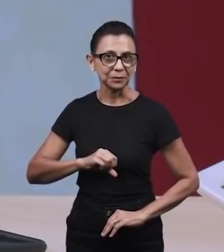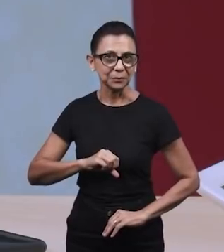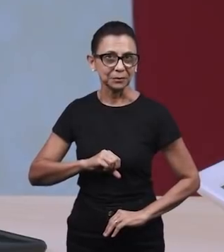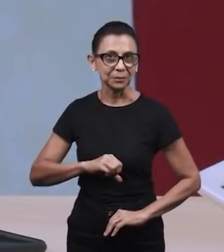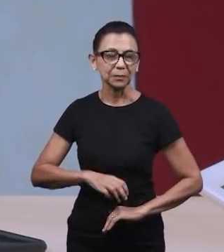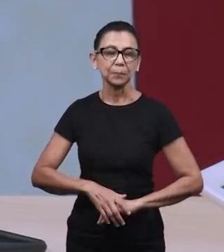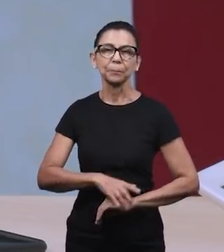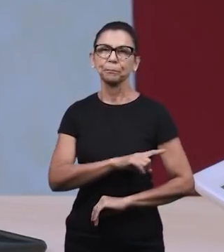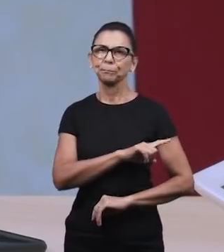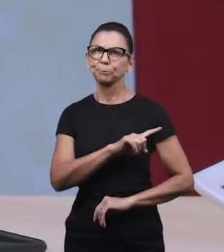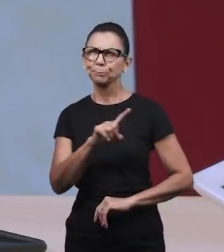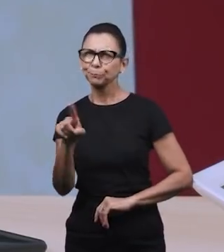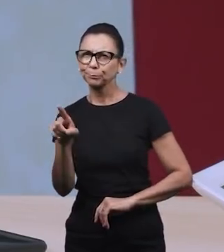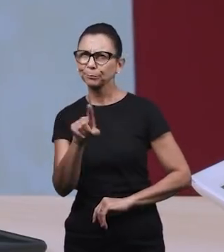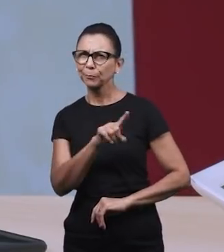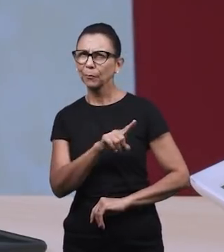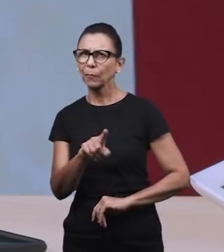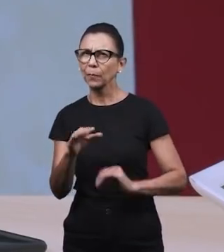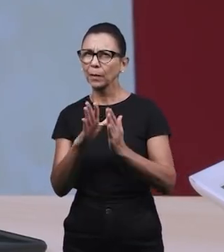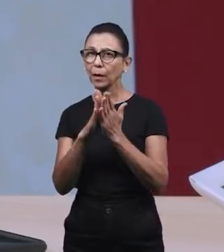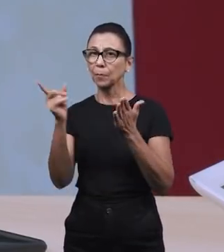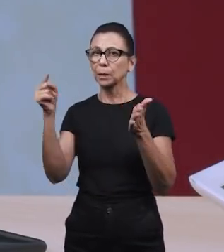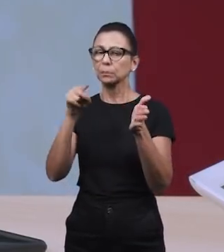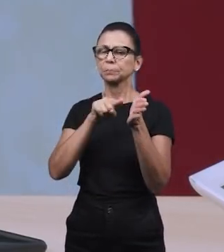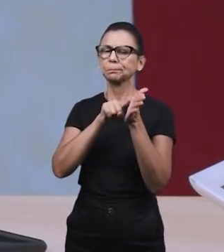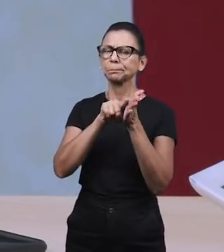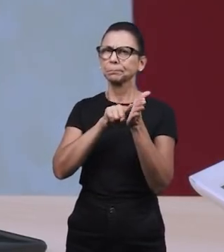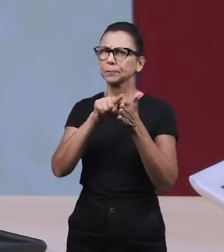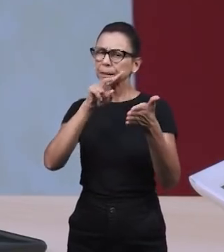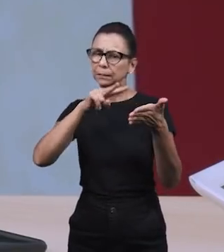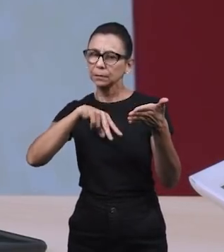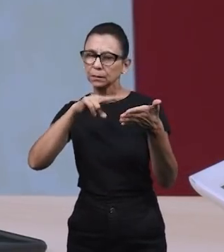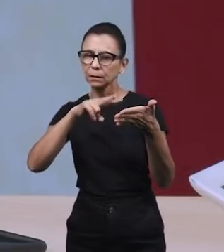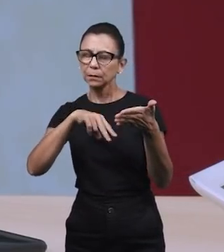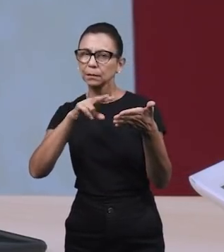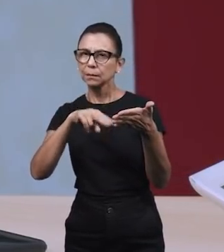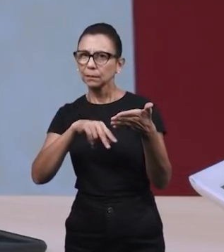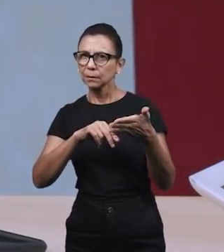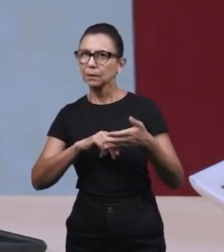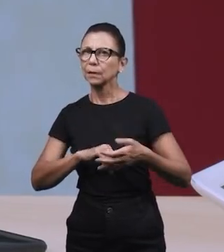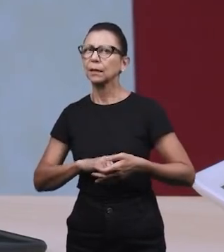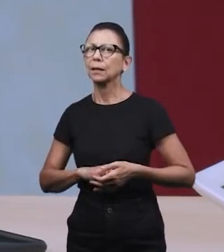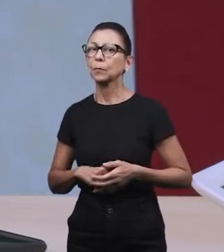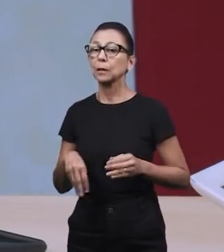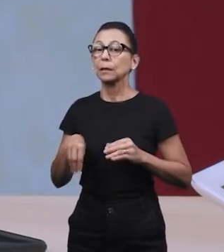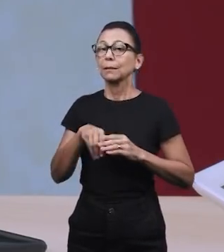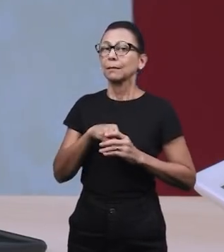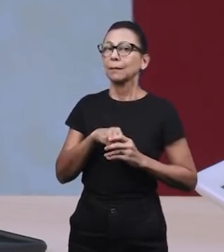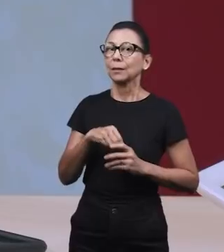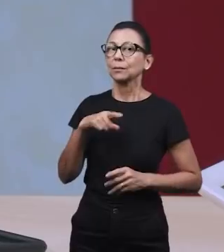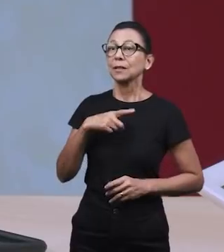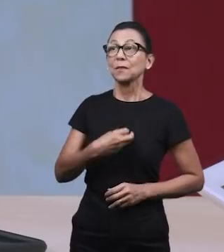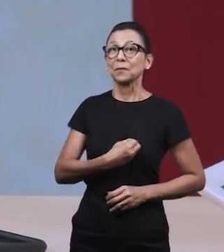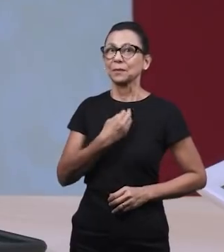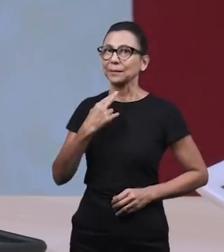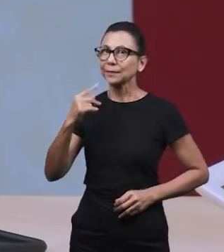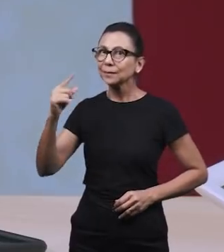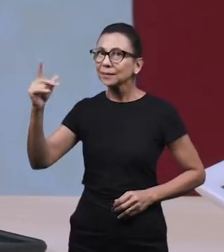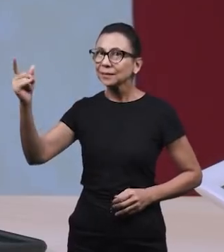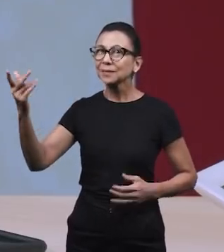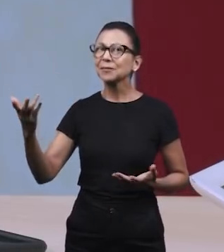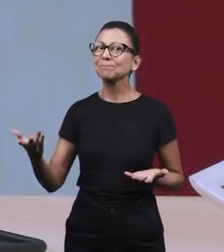diz assim: Examinai as Escrituras, porque vós cuidais ter nelas a